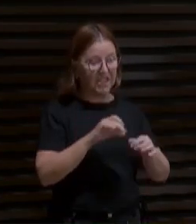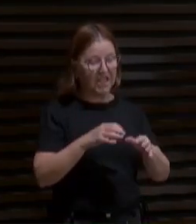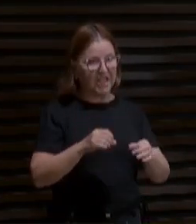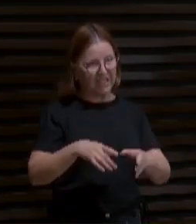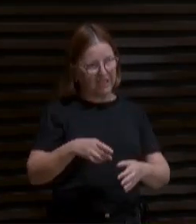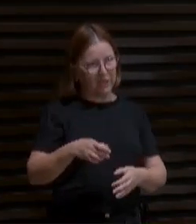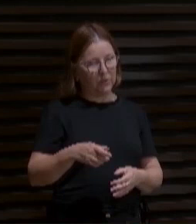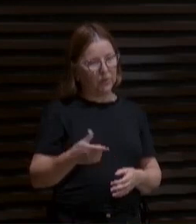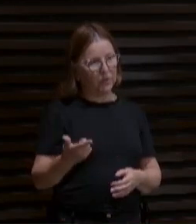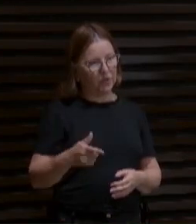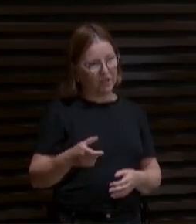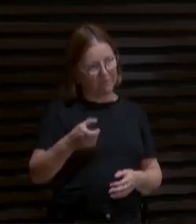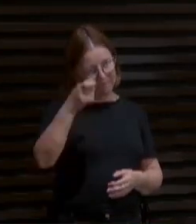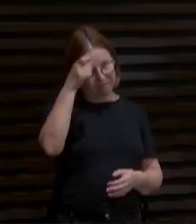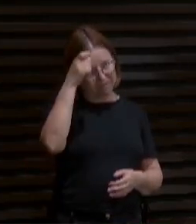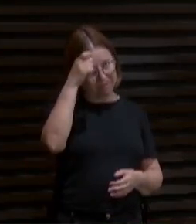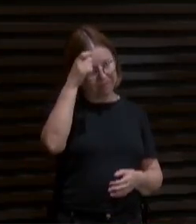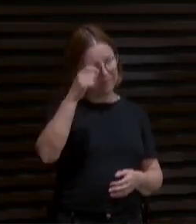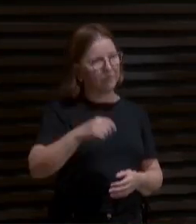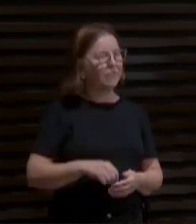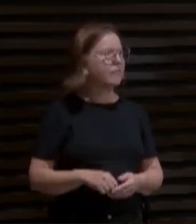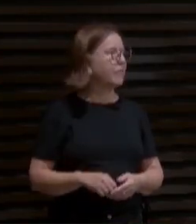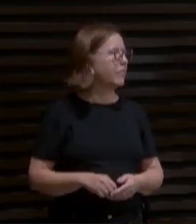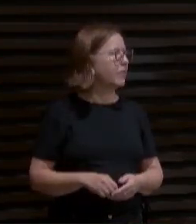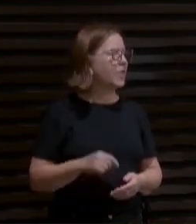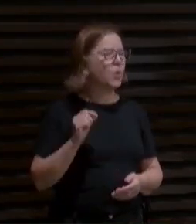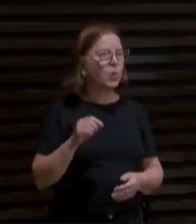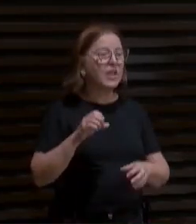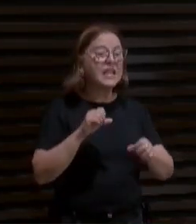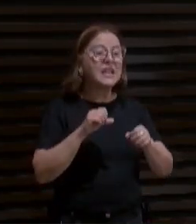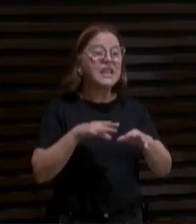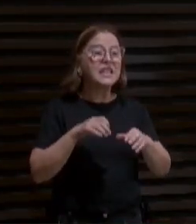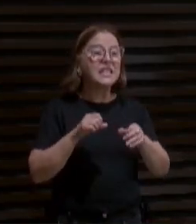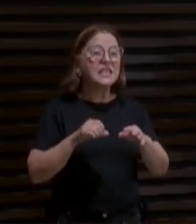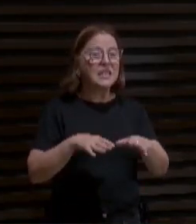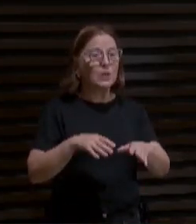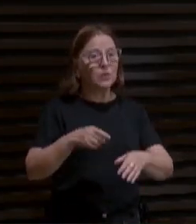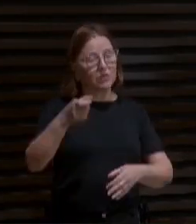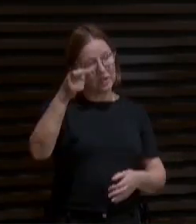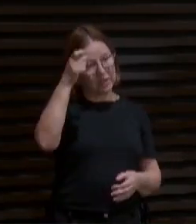demônios. O que é ensino de demônio?